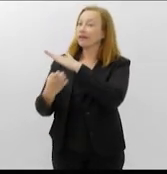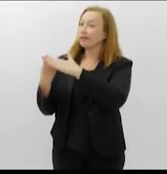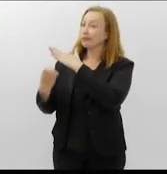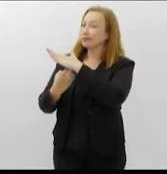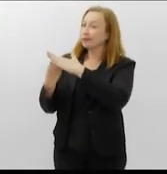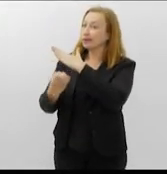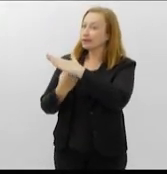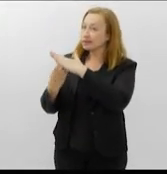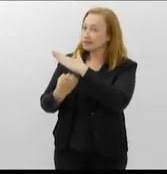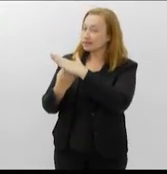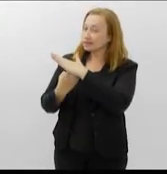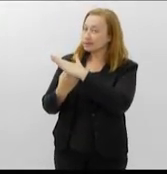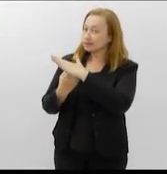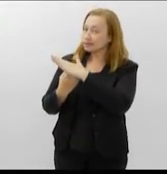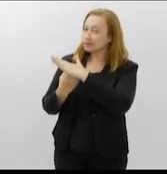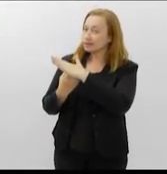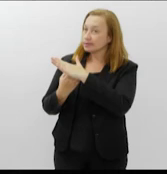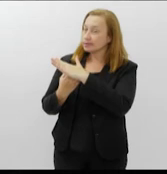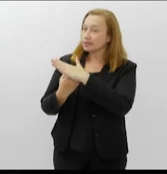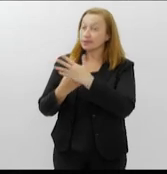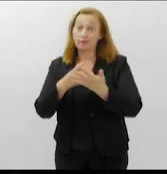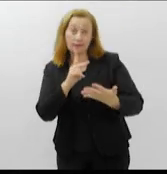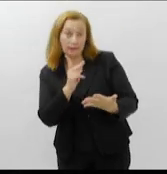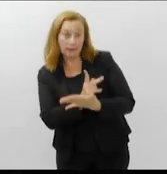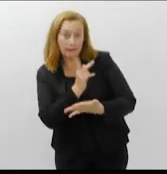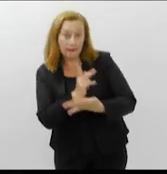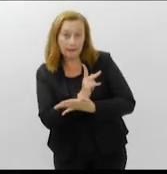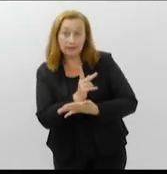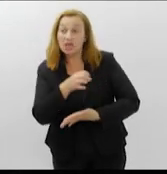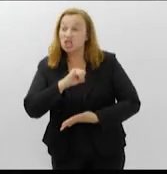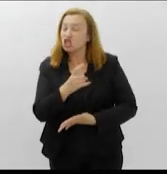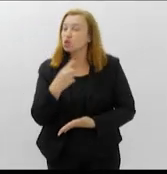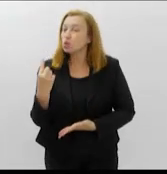estava completamente equivocada.